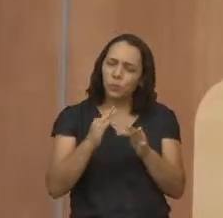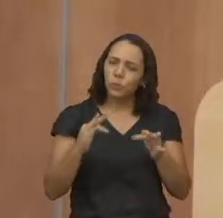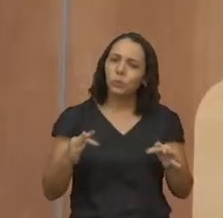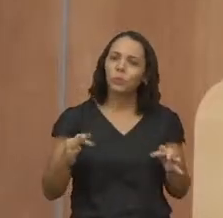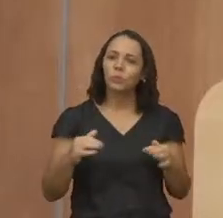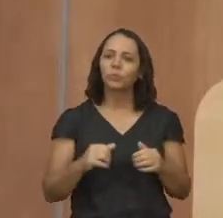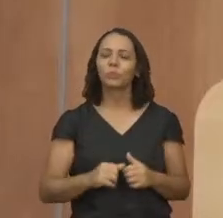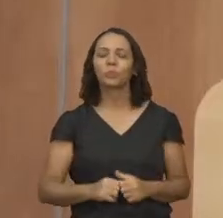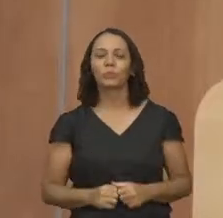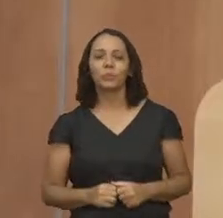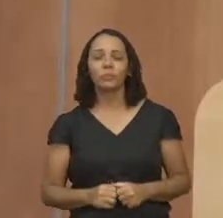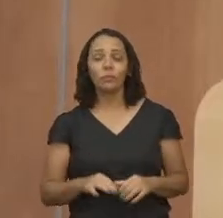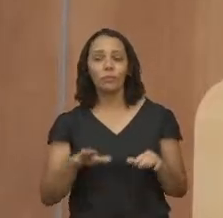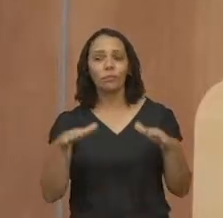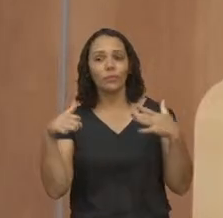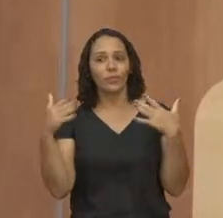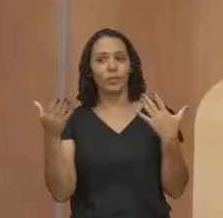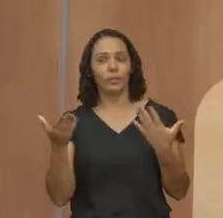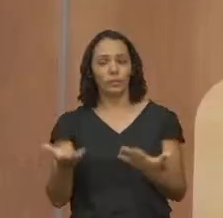Então,